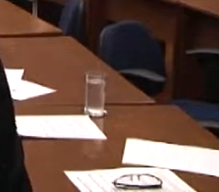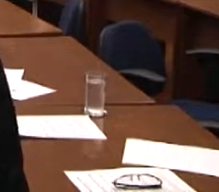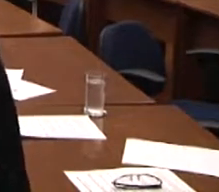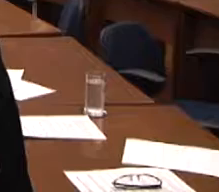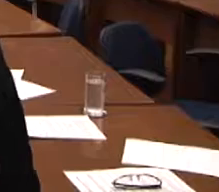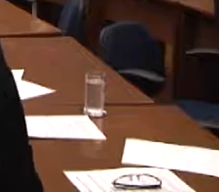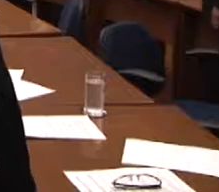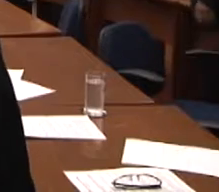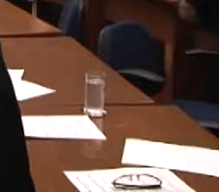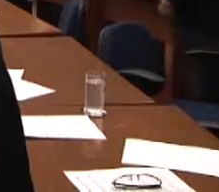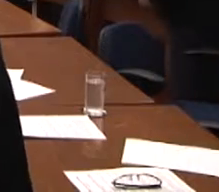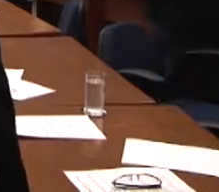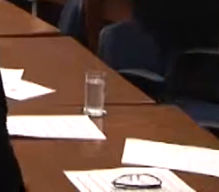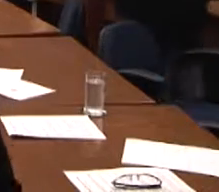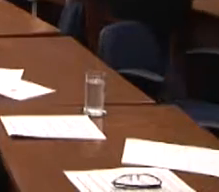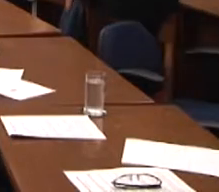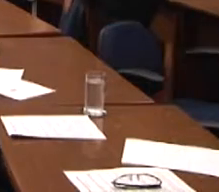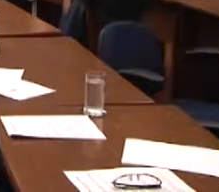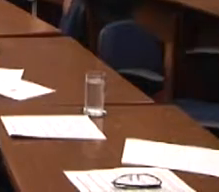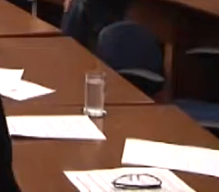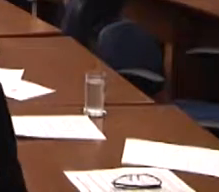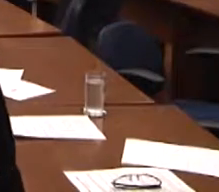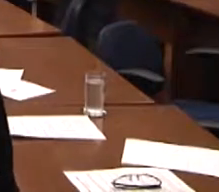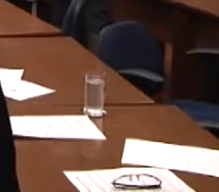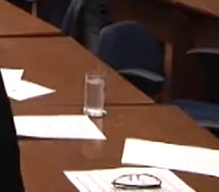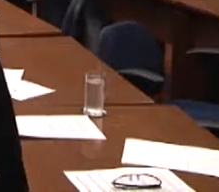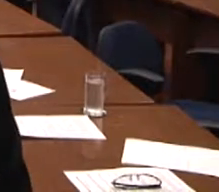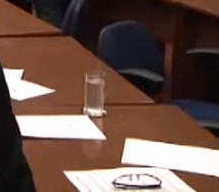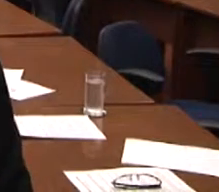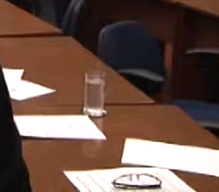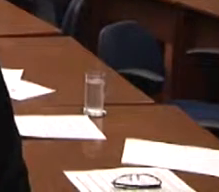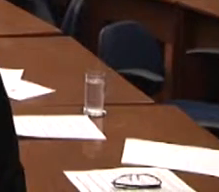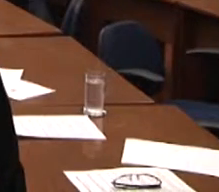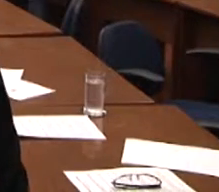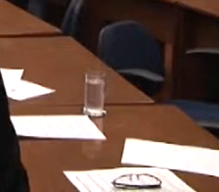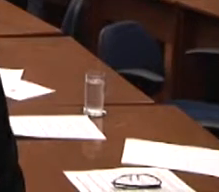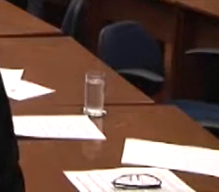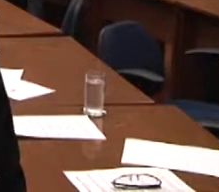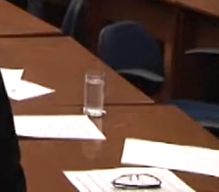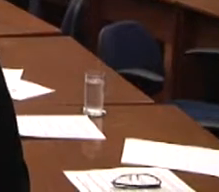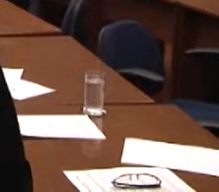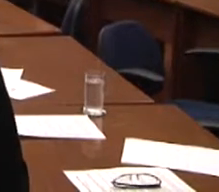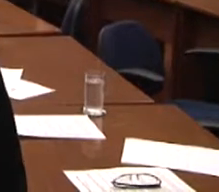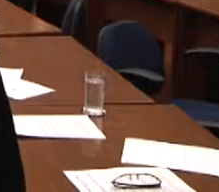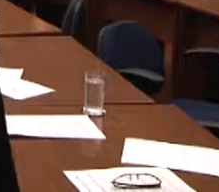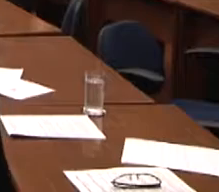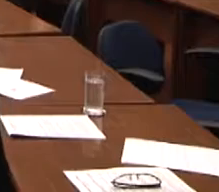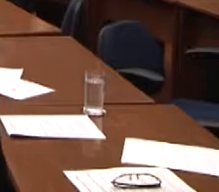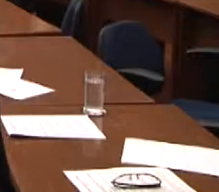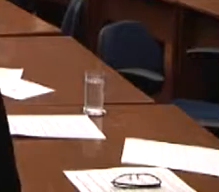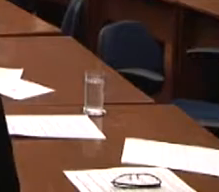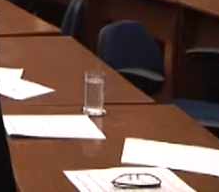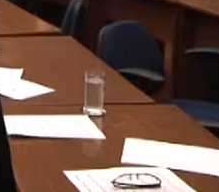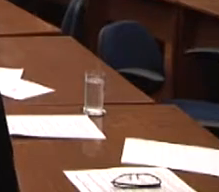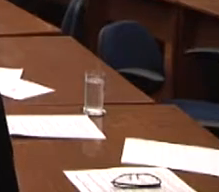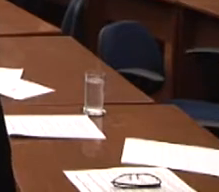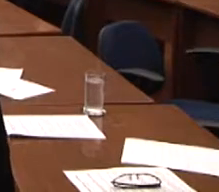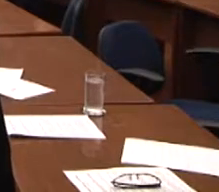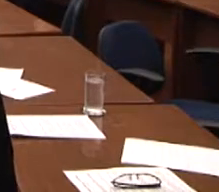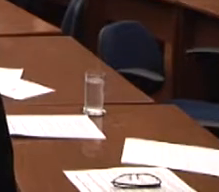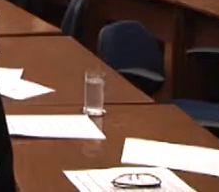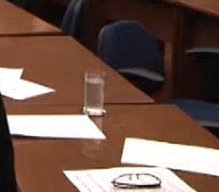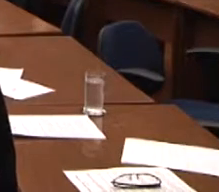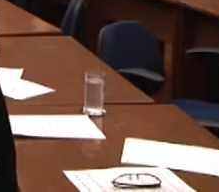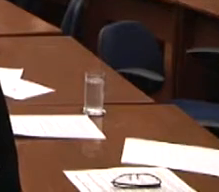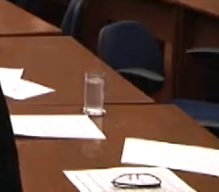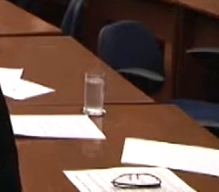estão afastados por adoecimento. Só tem um funcionário trabalhando num tempo evidentemente parcial, né, para atender a demanda de